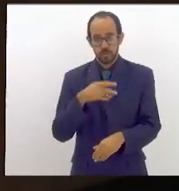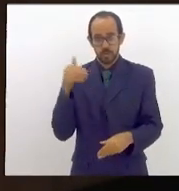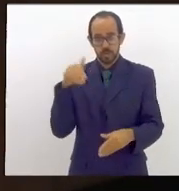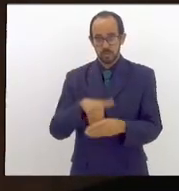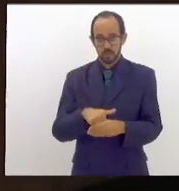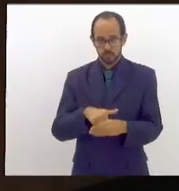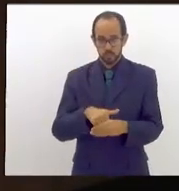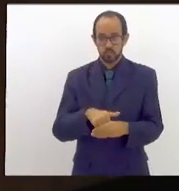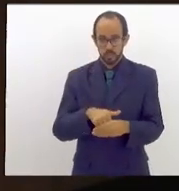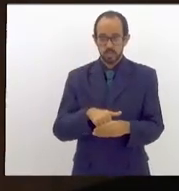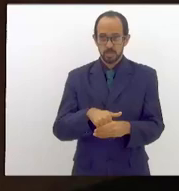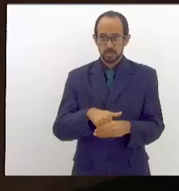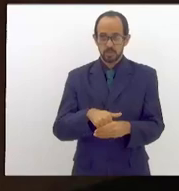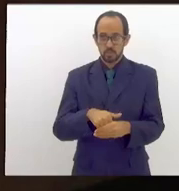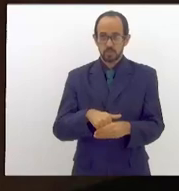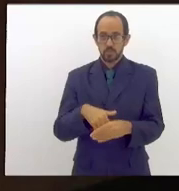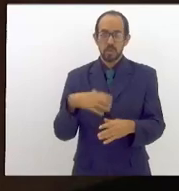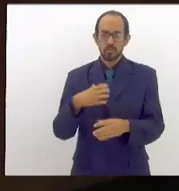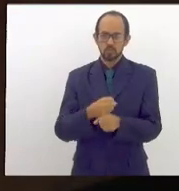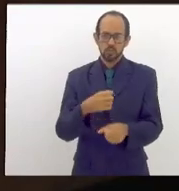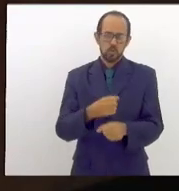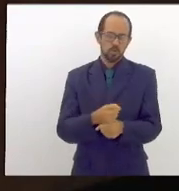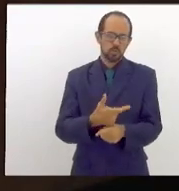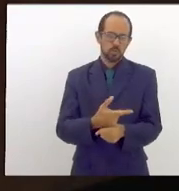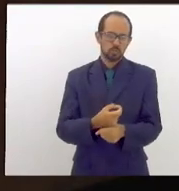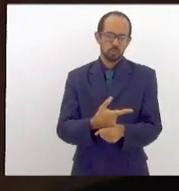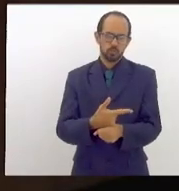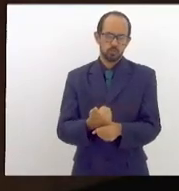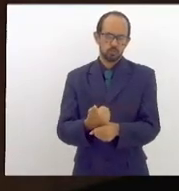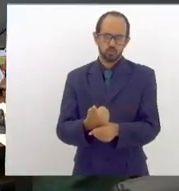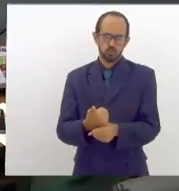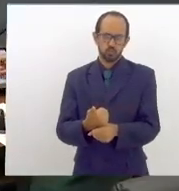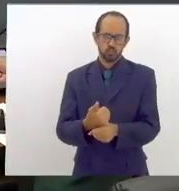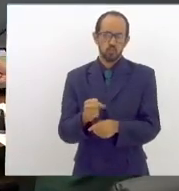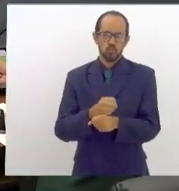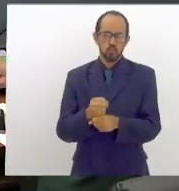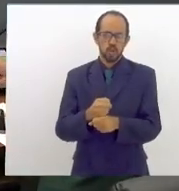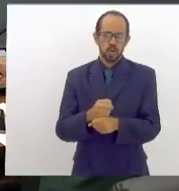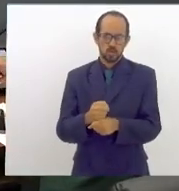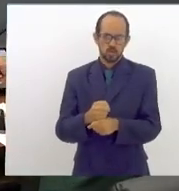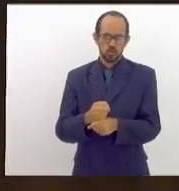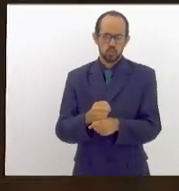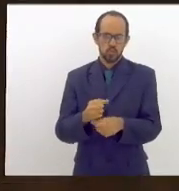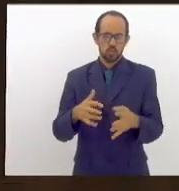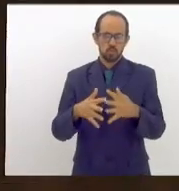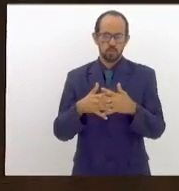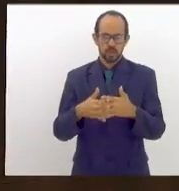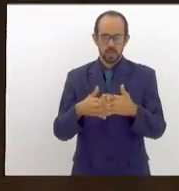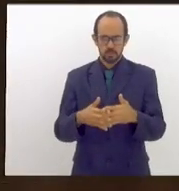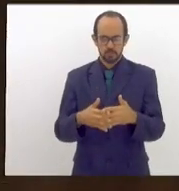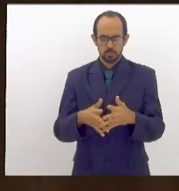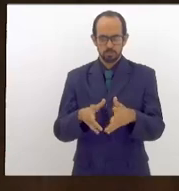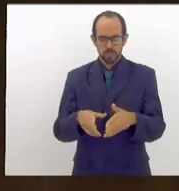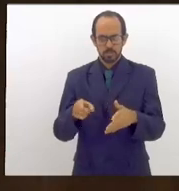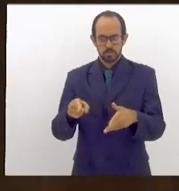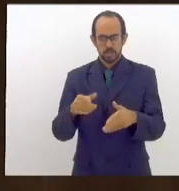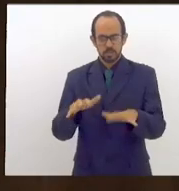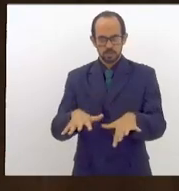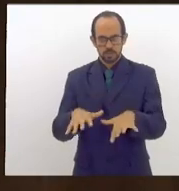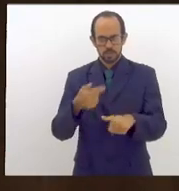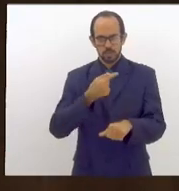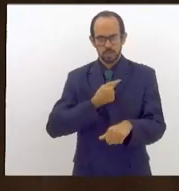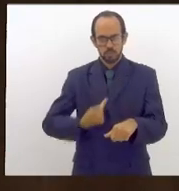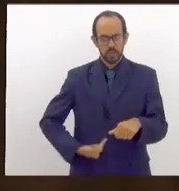ano atípico ainda assim o governo Cláudio Castro fez todos investimentos